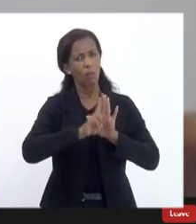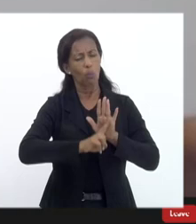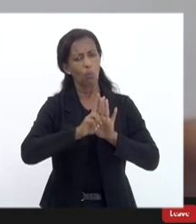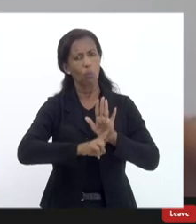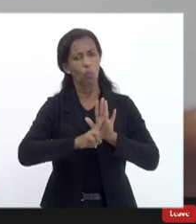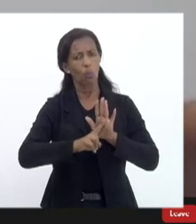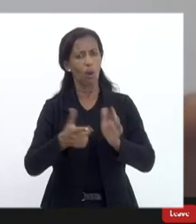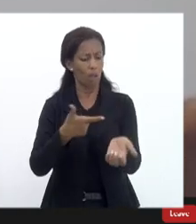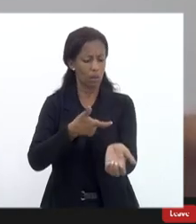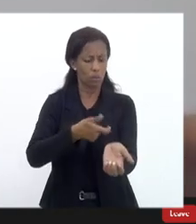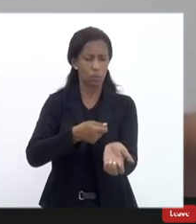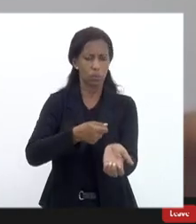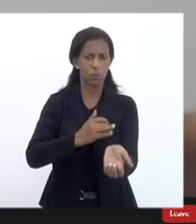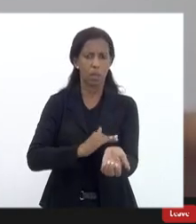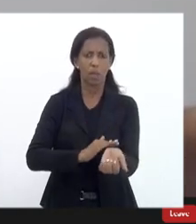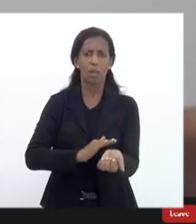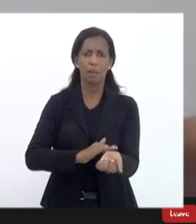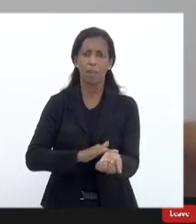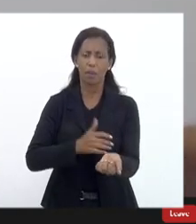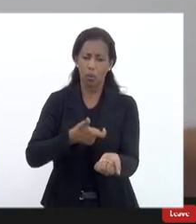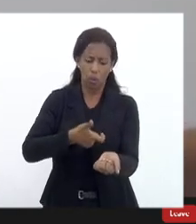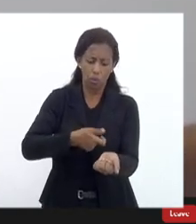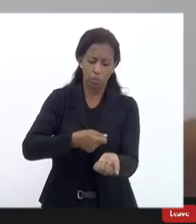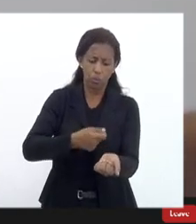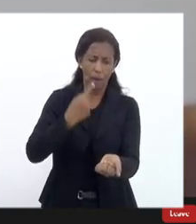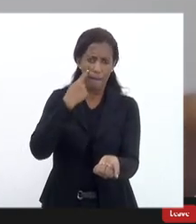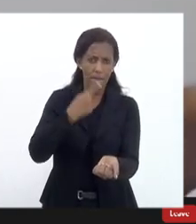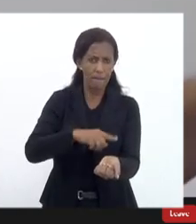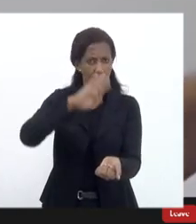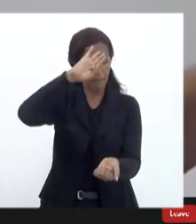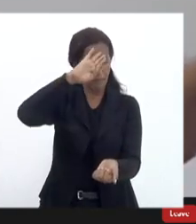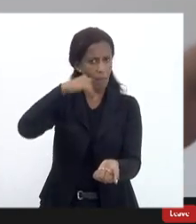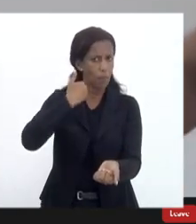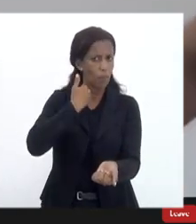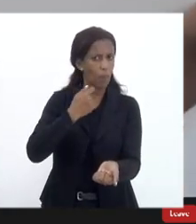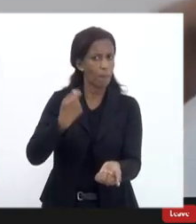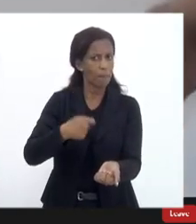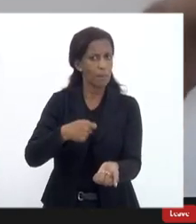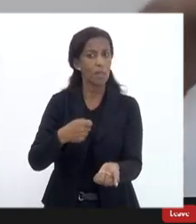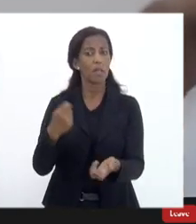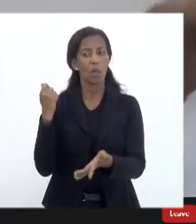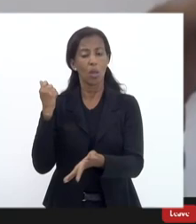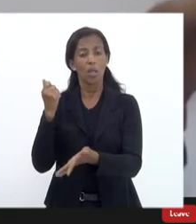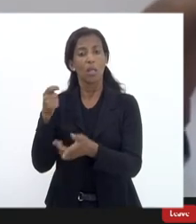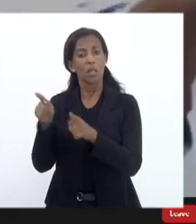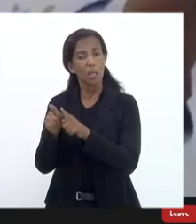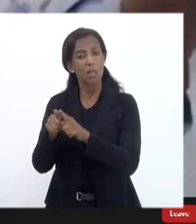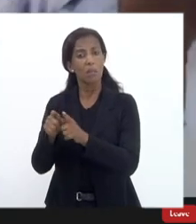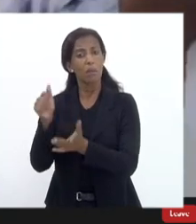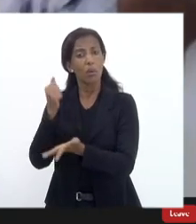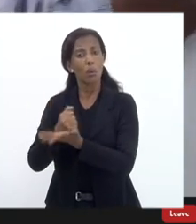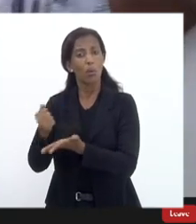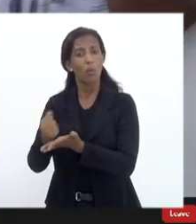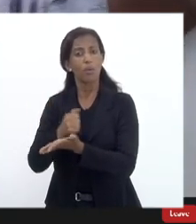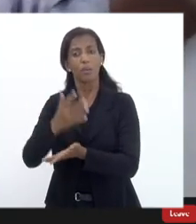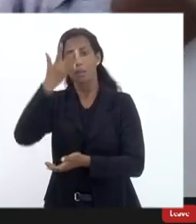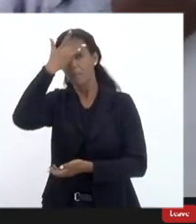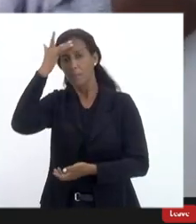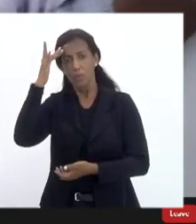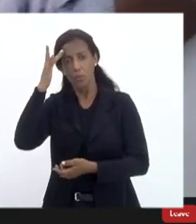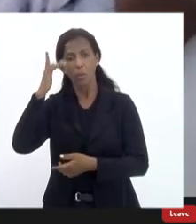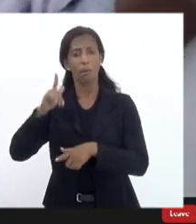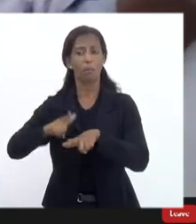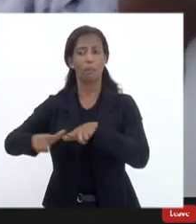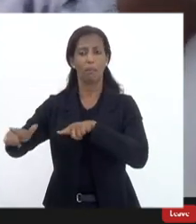de aferição de temperatura na entrada das escolas. Isso é muito importante, né? E a contratação emergencial de profissionais para limpeza. Ao mesmo tempo, as